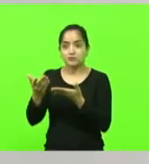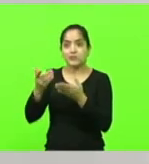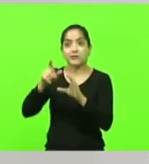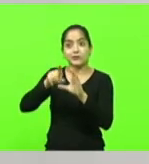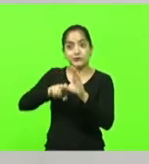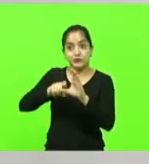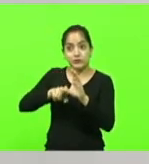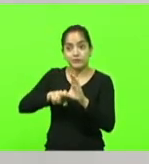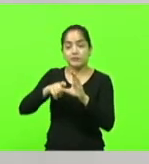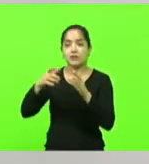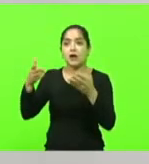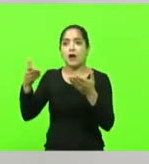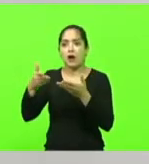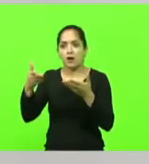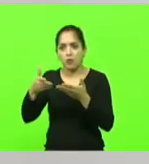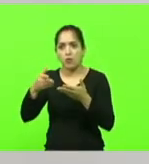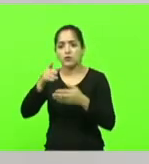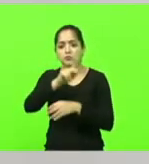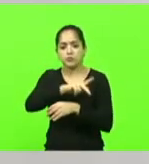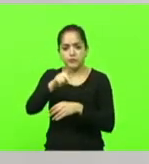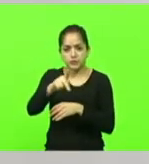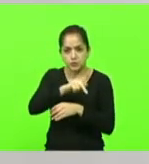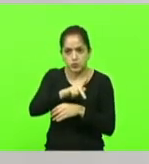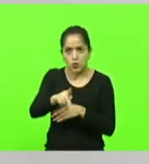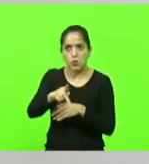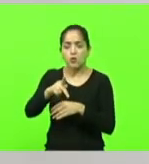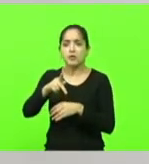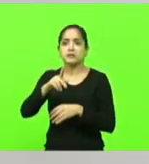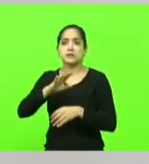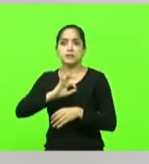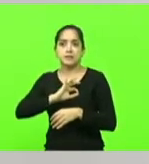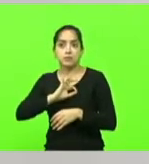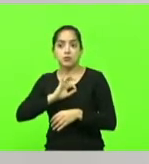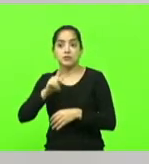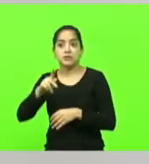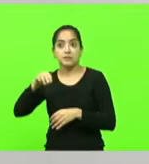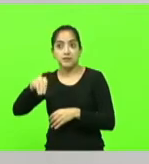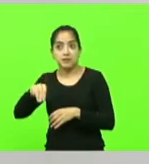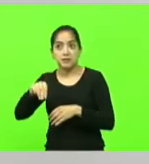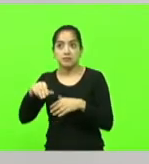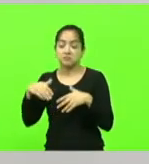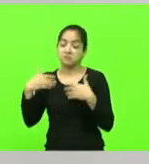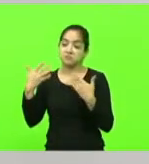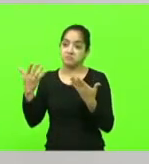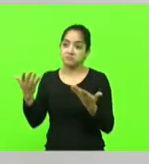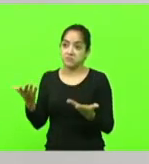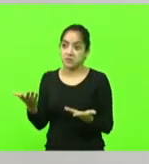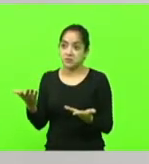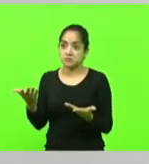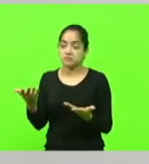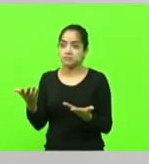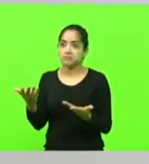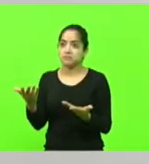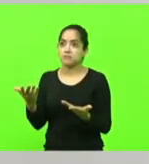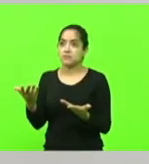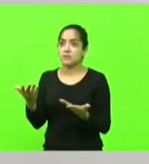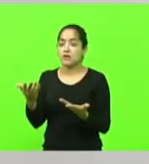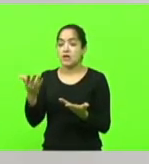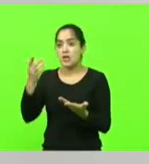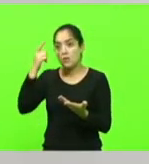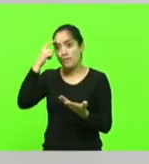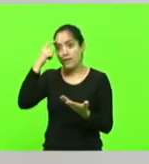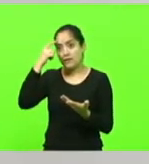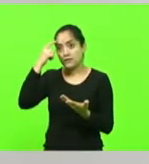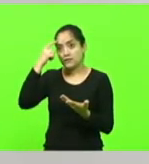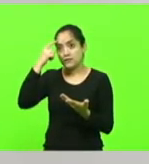Nós temos agora o reajuste dos professores, o reajuste da Polícia Militar. Então, eu começo